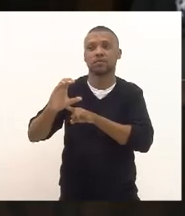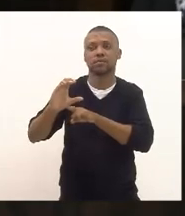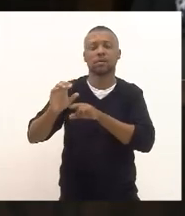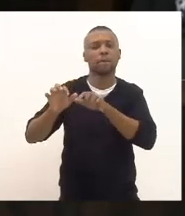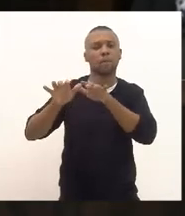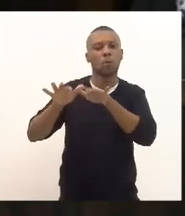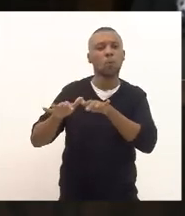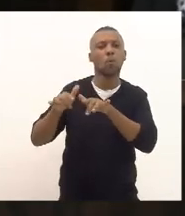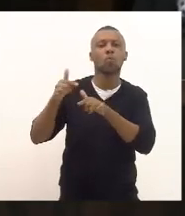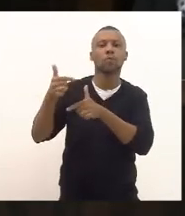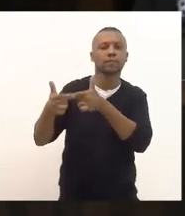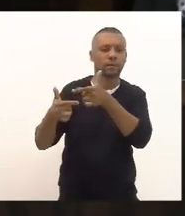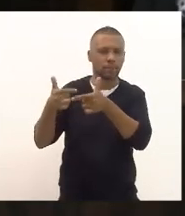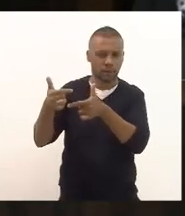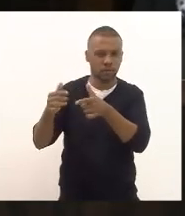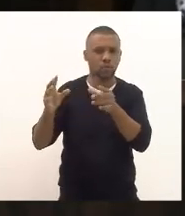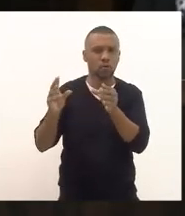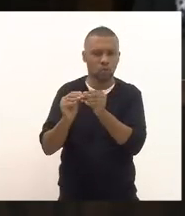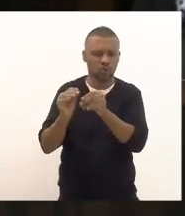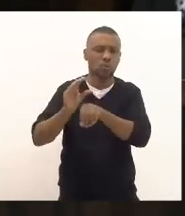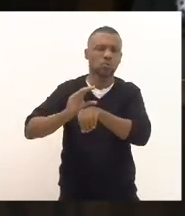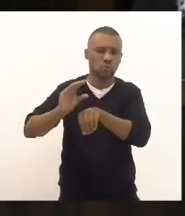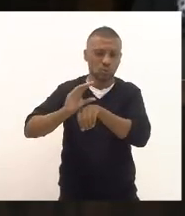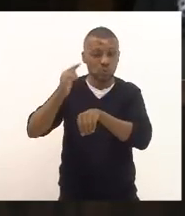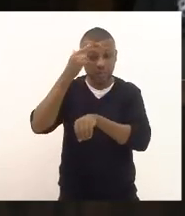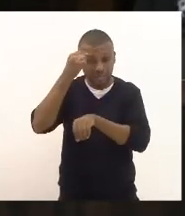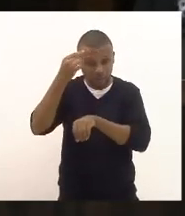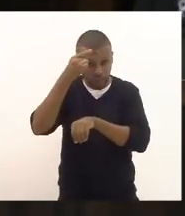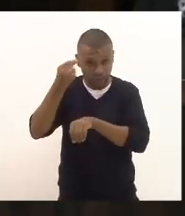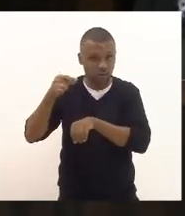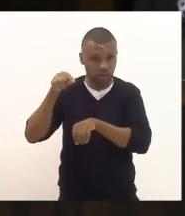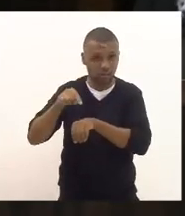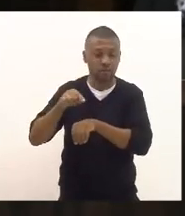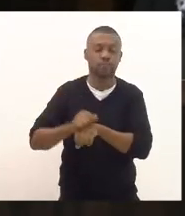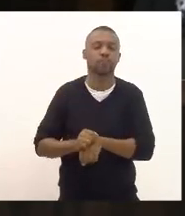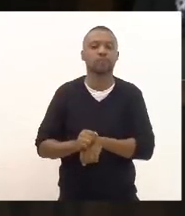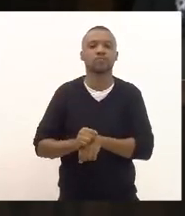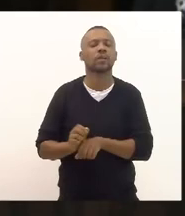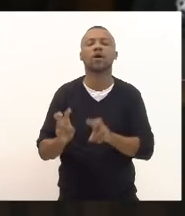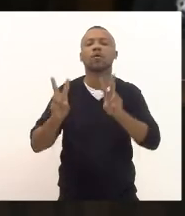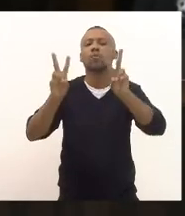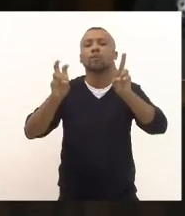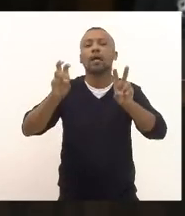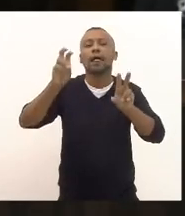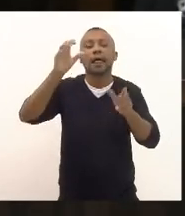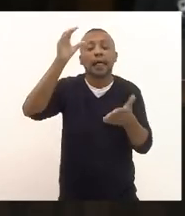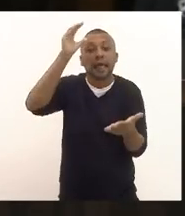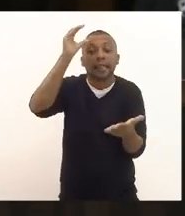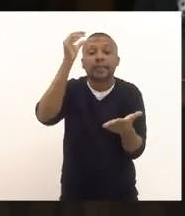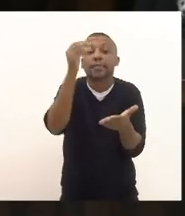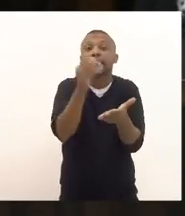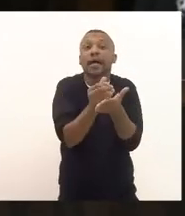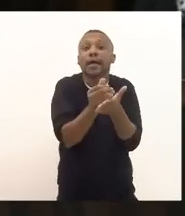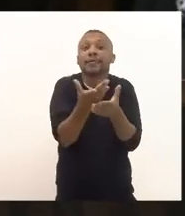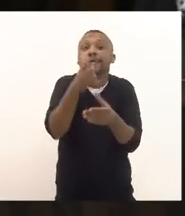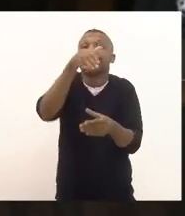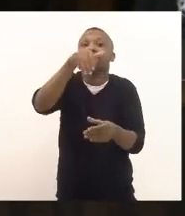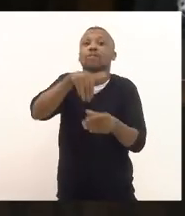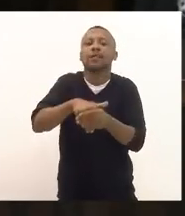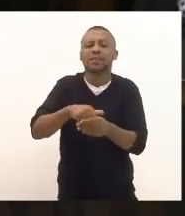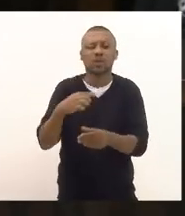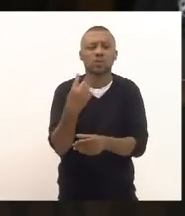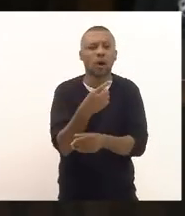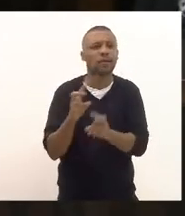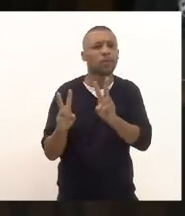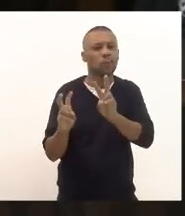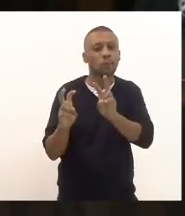e o trabalho de conclusão de curso com uma com a tese daquela votação Nossa aqui do